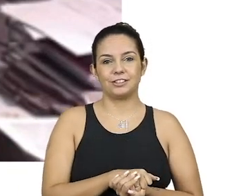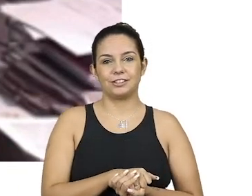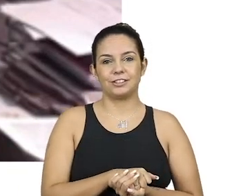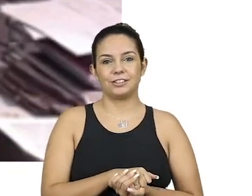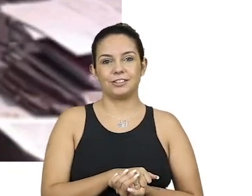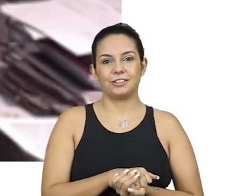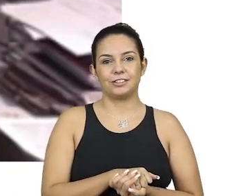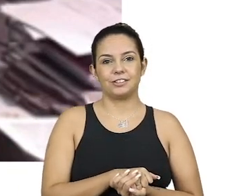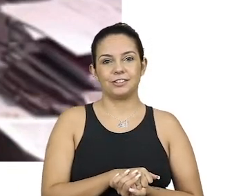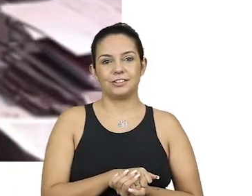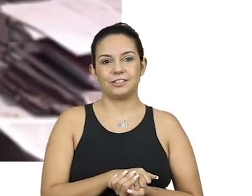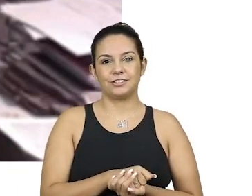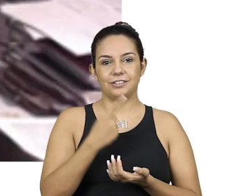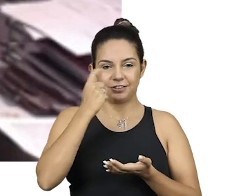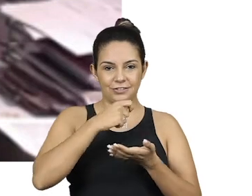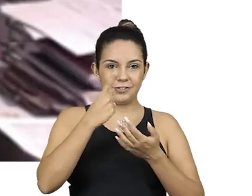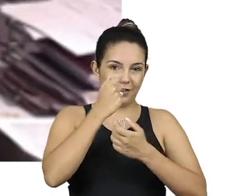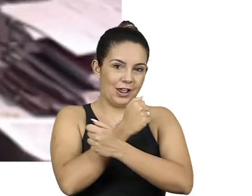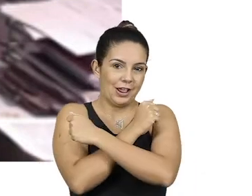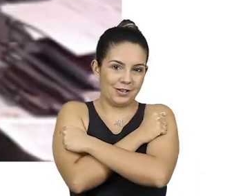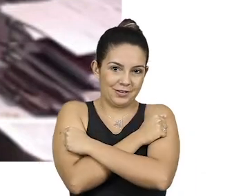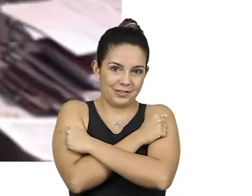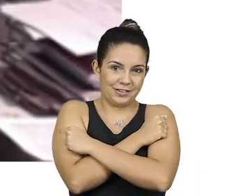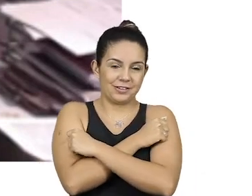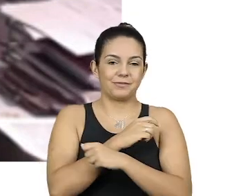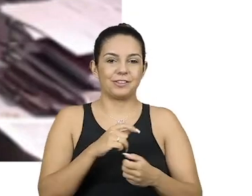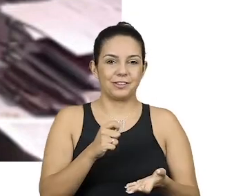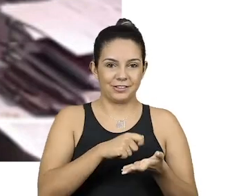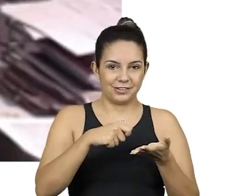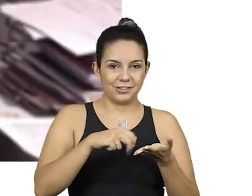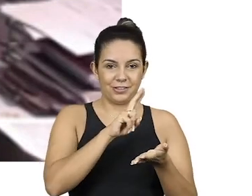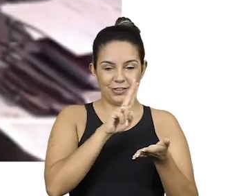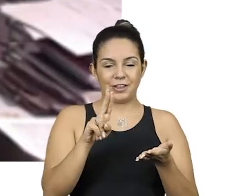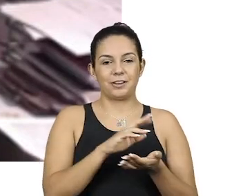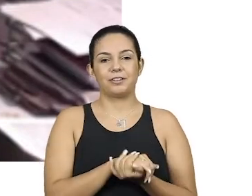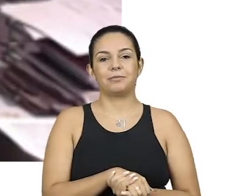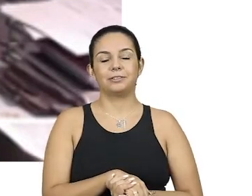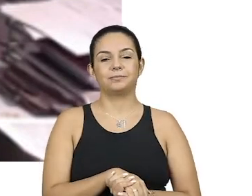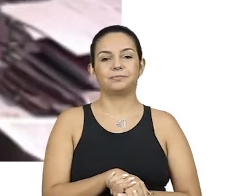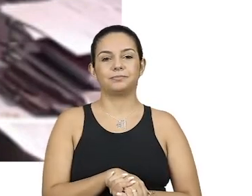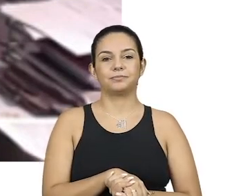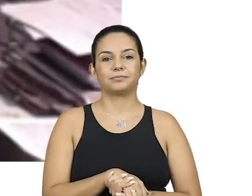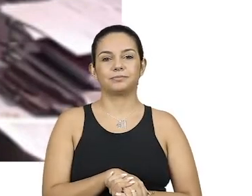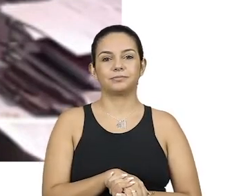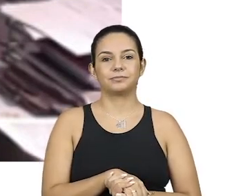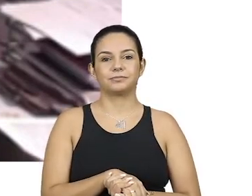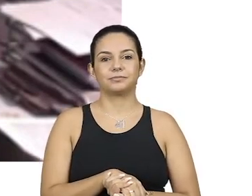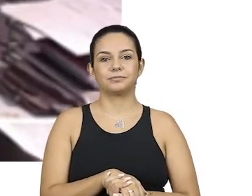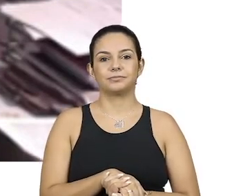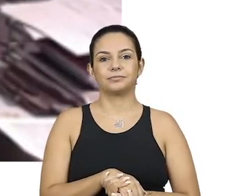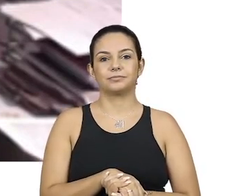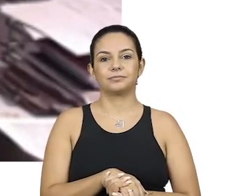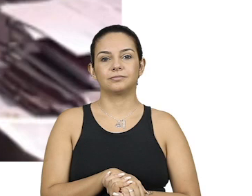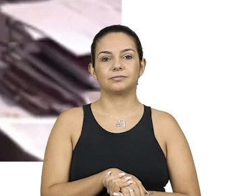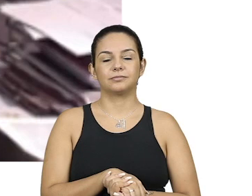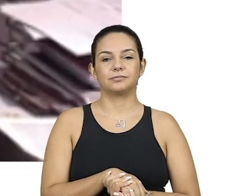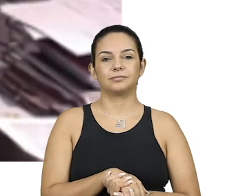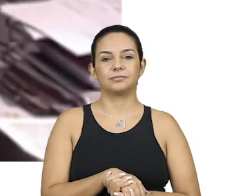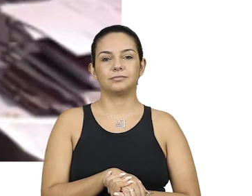só o autógrafo, um abraço, Marina Colasanti, pronto, nada personalizado.